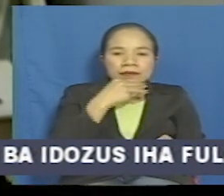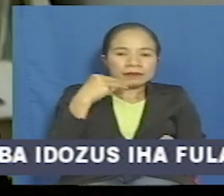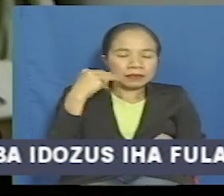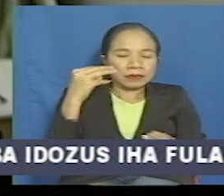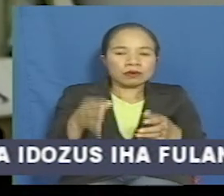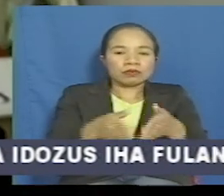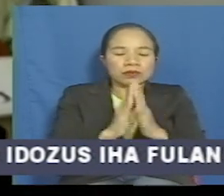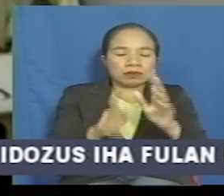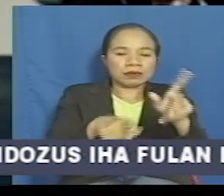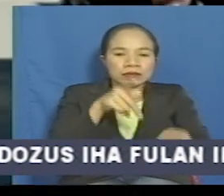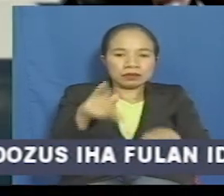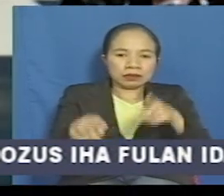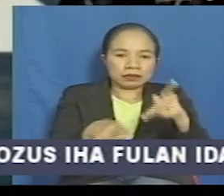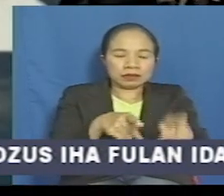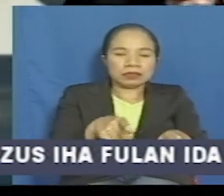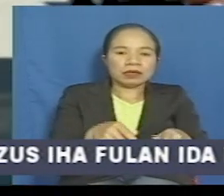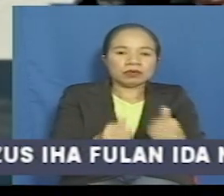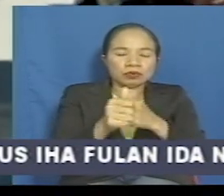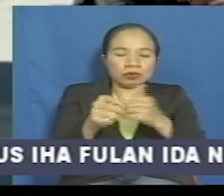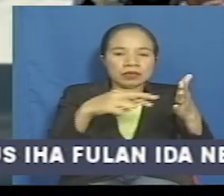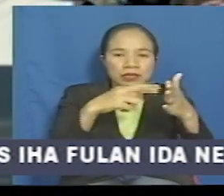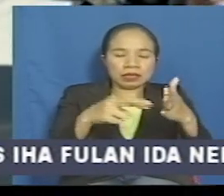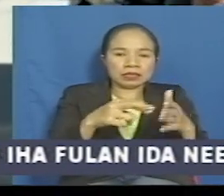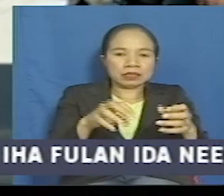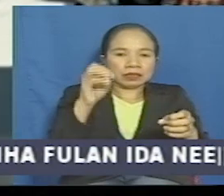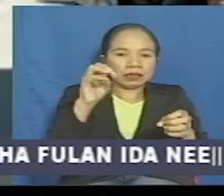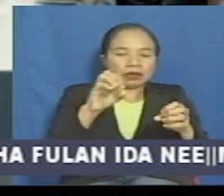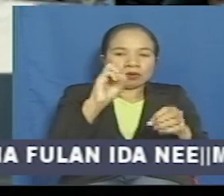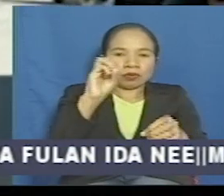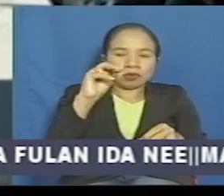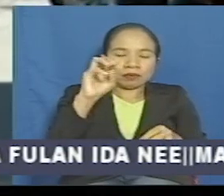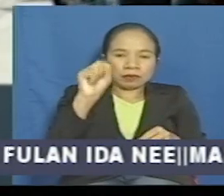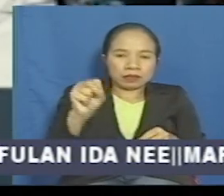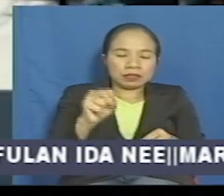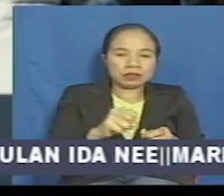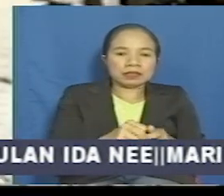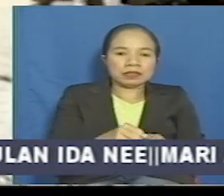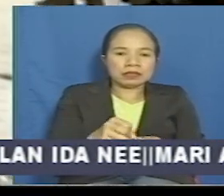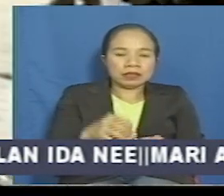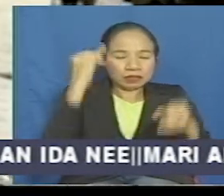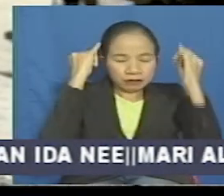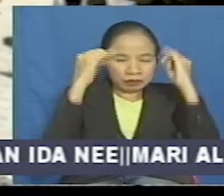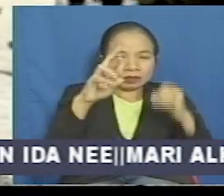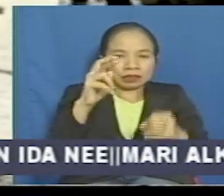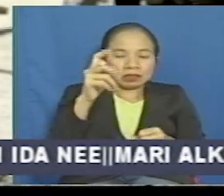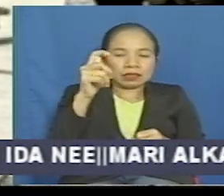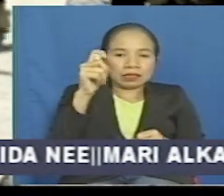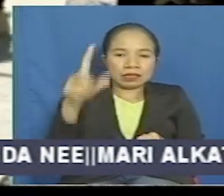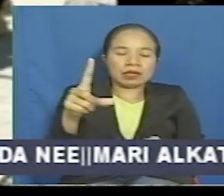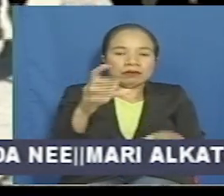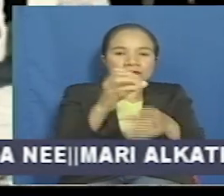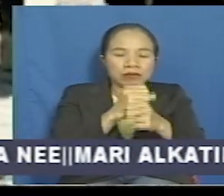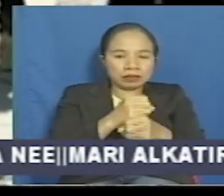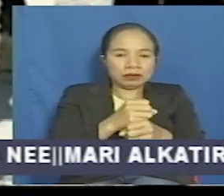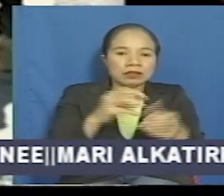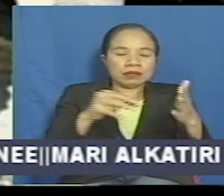regras protocolos de saúde mundial NIAN, no NE evita a transmissão. Informação na Berta Tele recolhe o Rússia Média, World Matter,